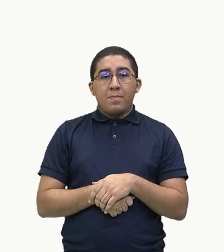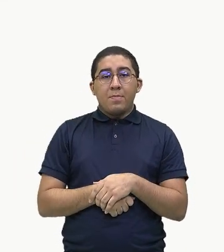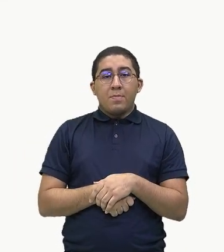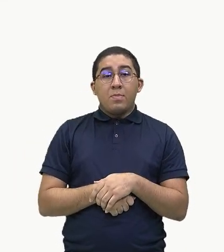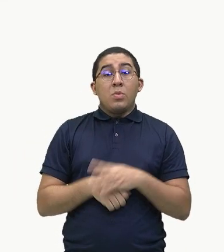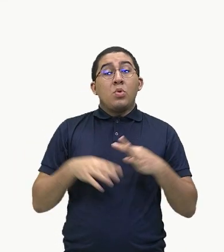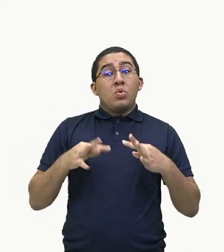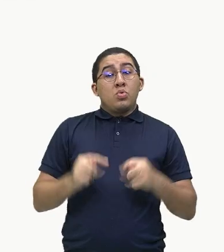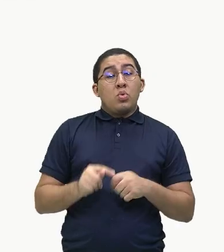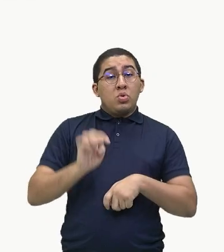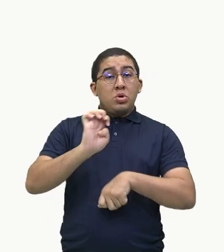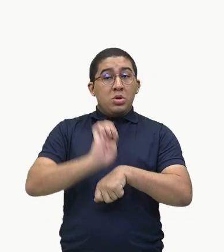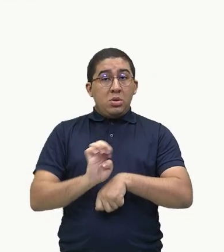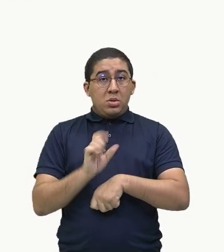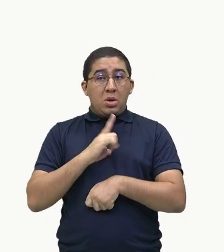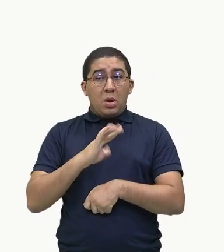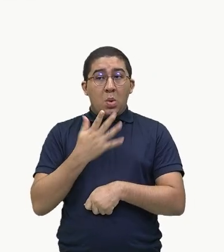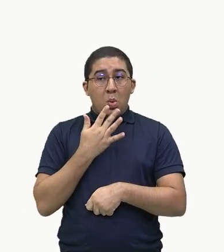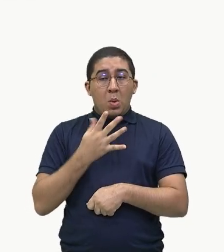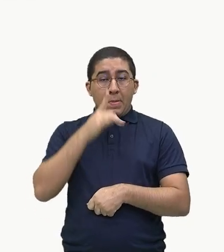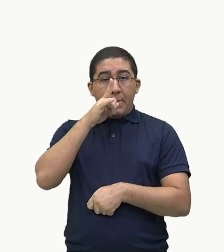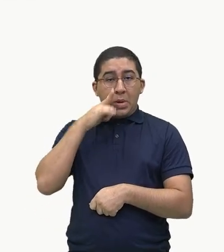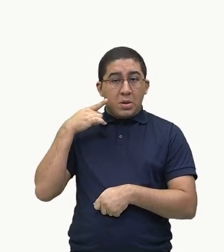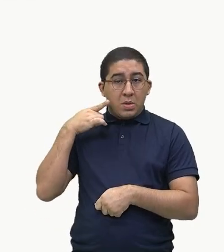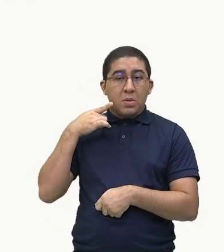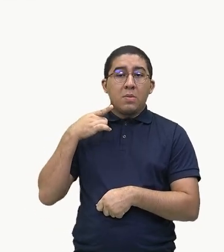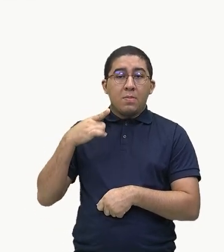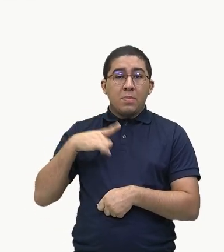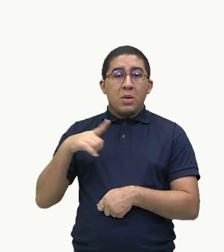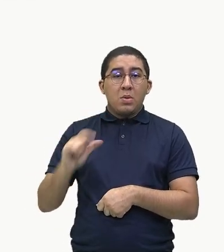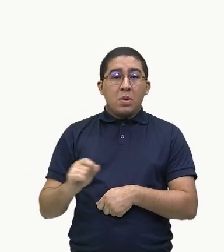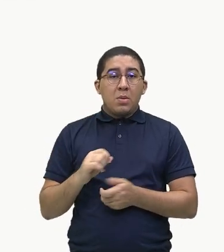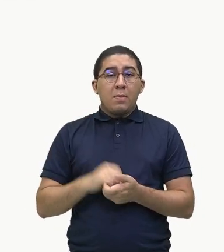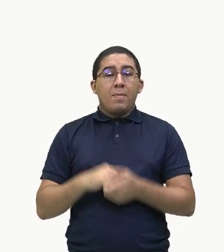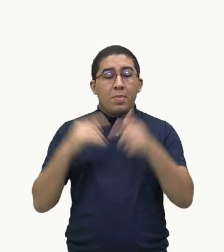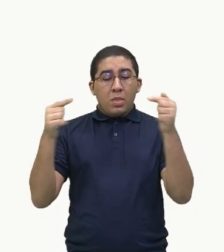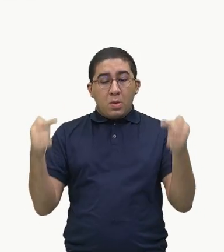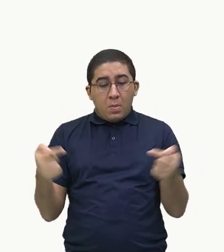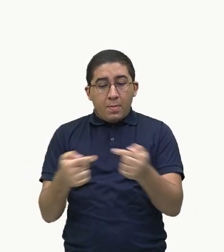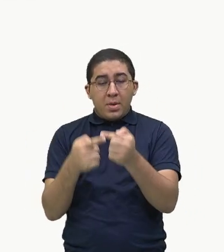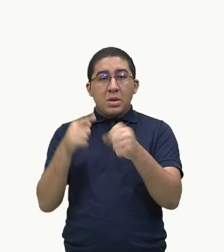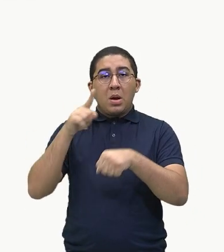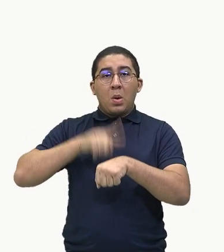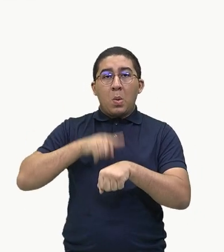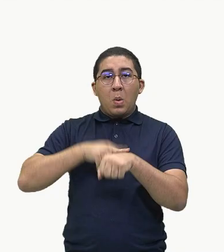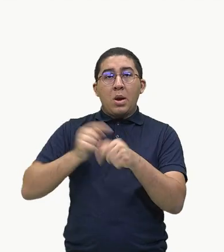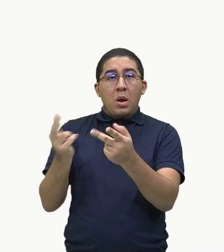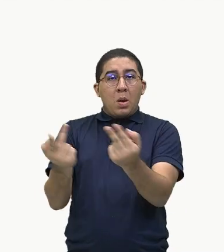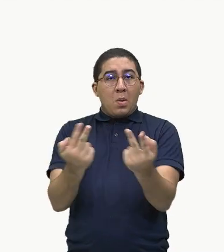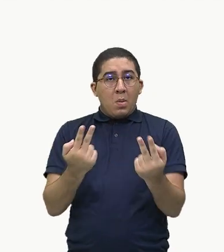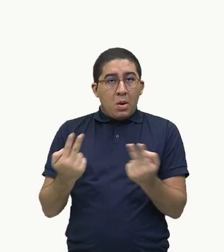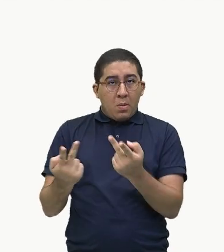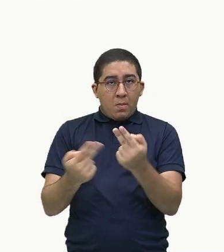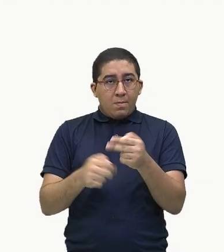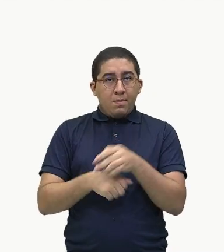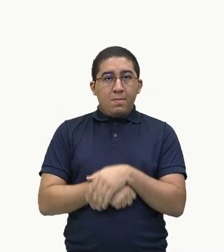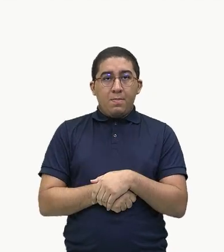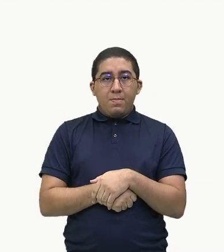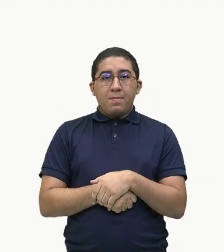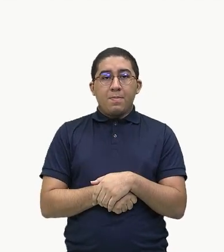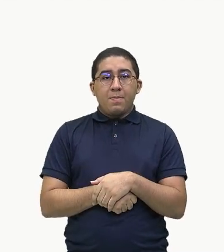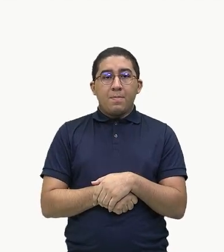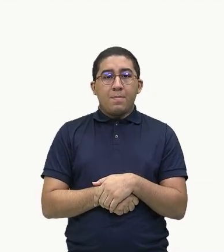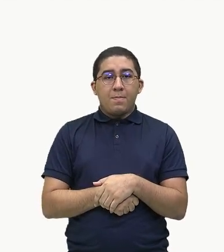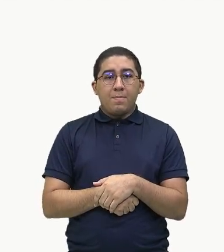na cor amarela no mapa, eles estão aí fazendo parte do mesmo fuso de Brasília. Então, todos